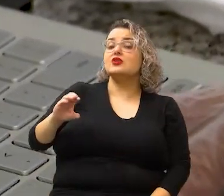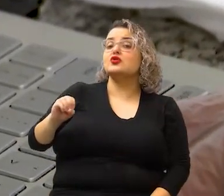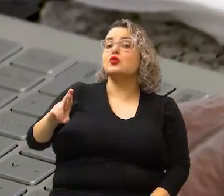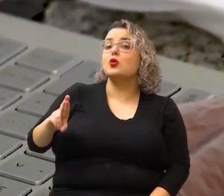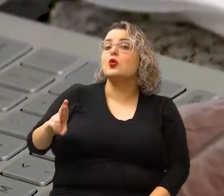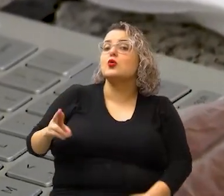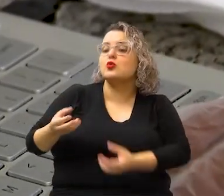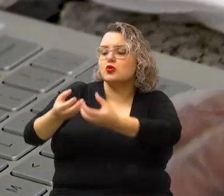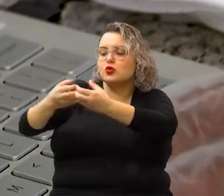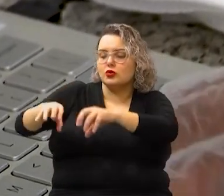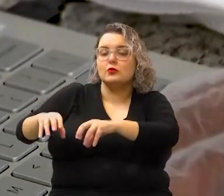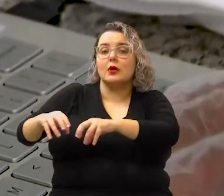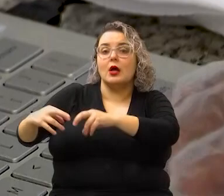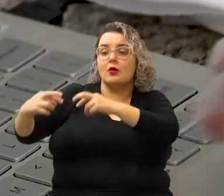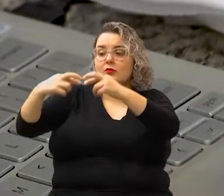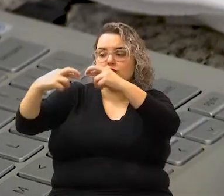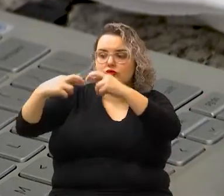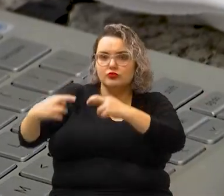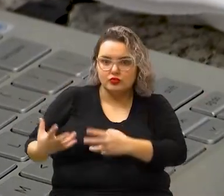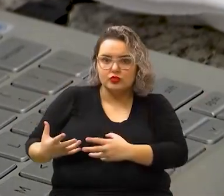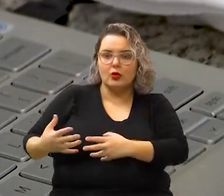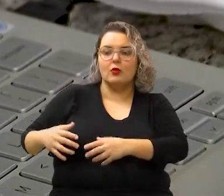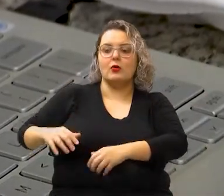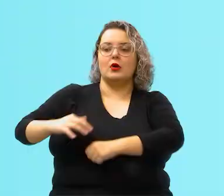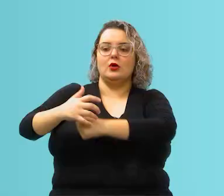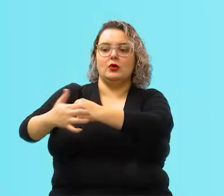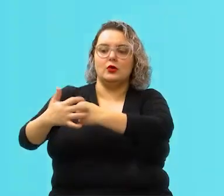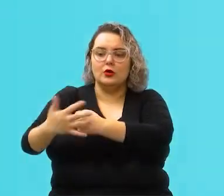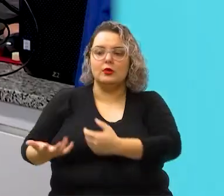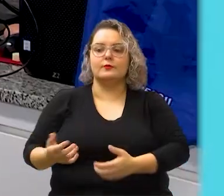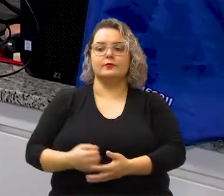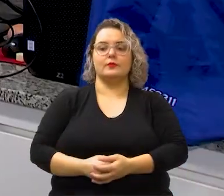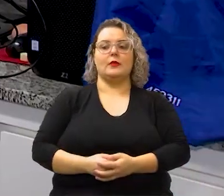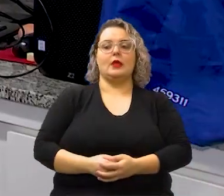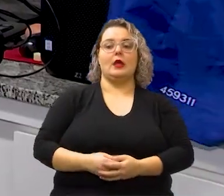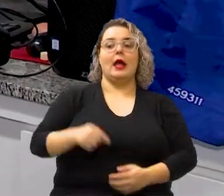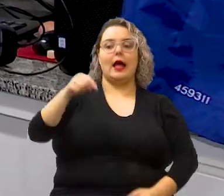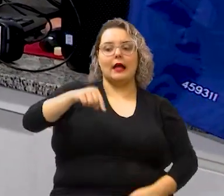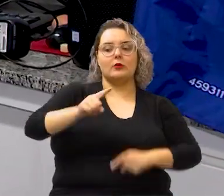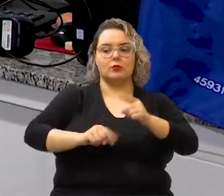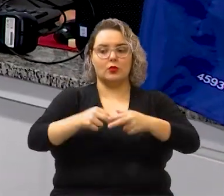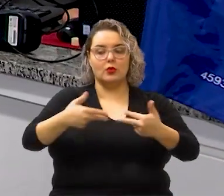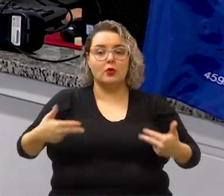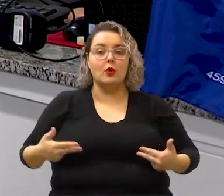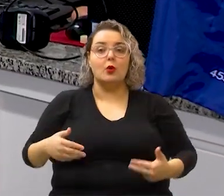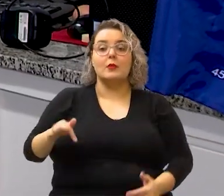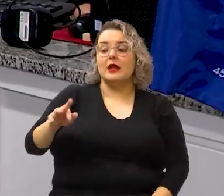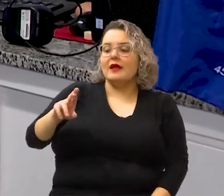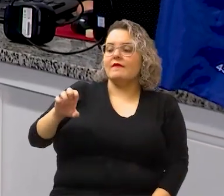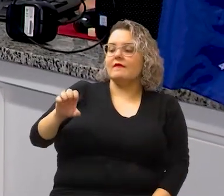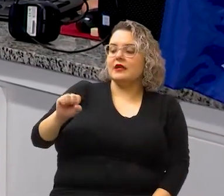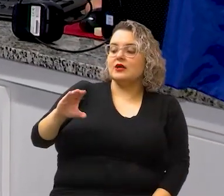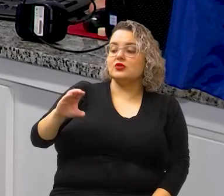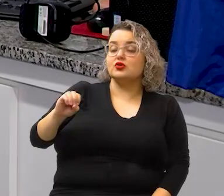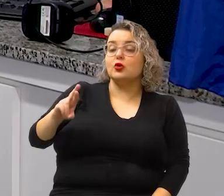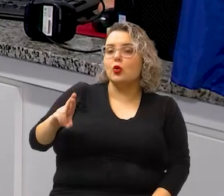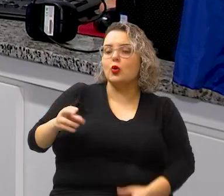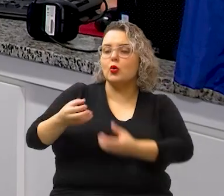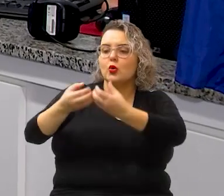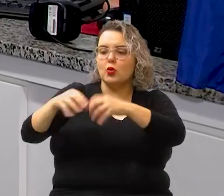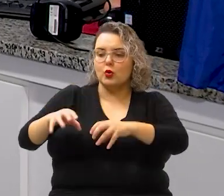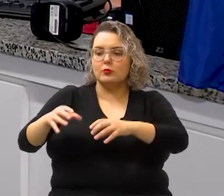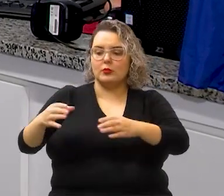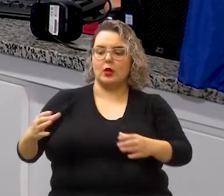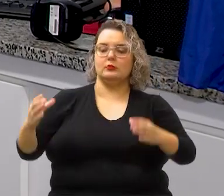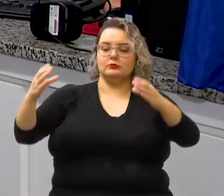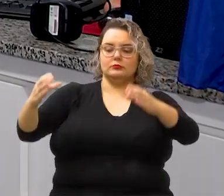ovos, usando visão eletrônica e computacional. Na indústria de ovoprodutos, para determinar o frescor do ovo,